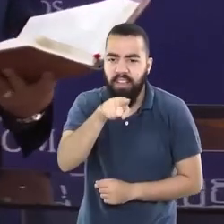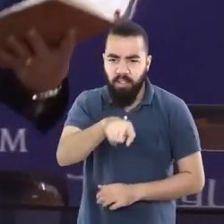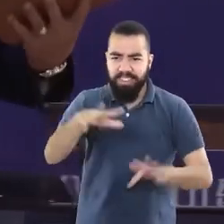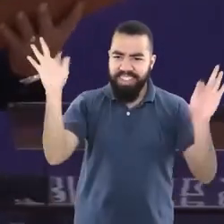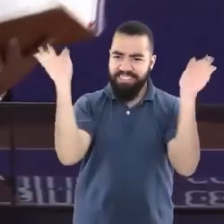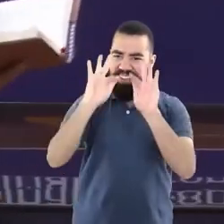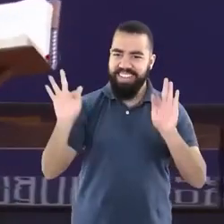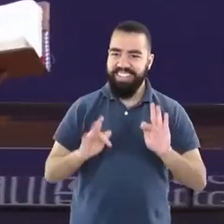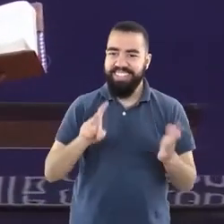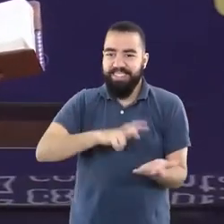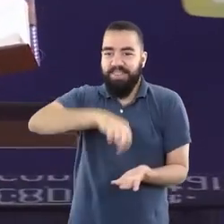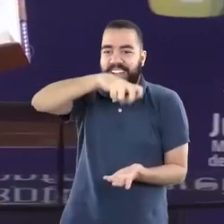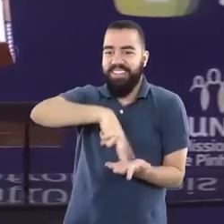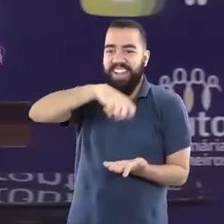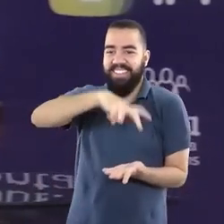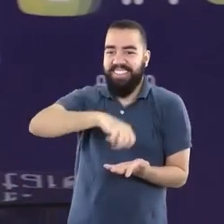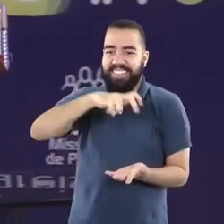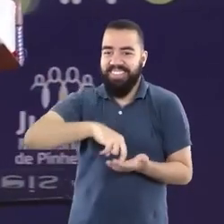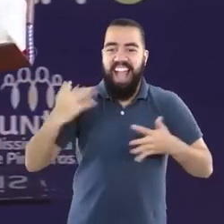Você dá pulos de alegria?